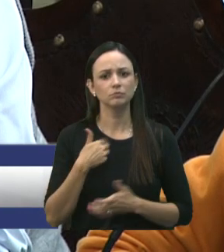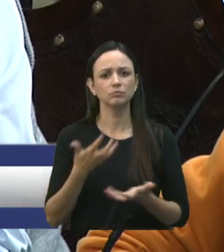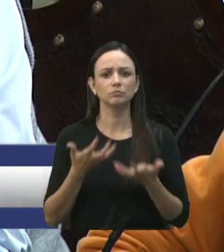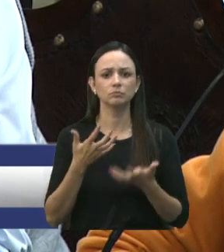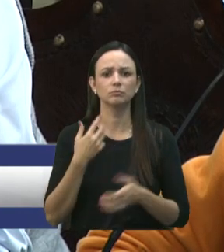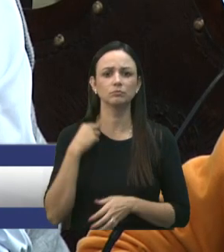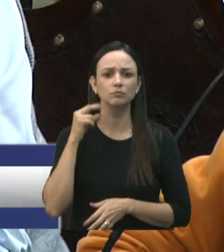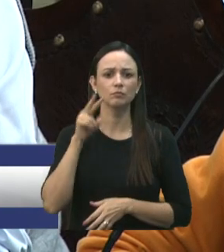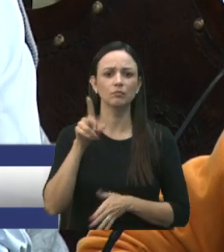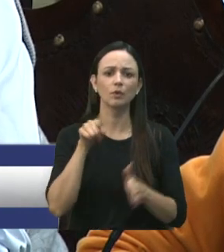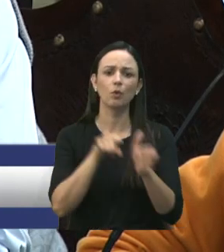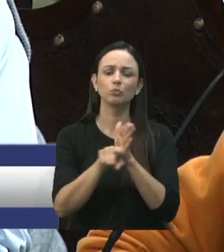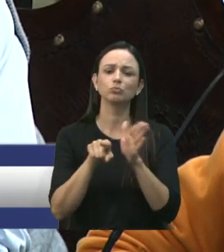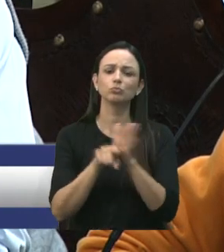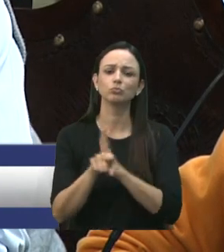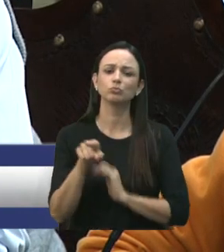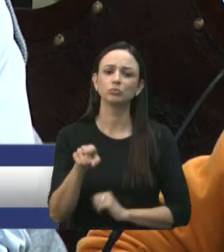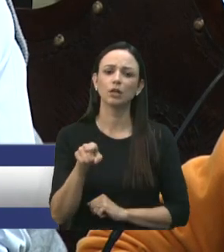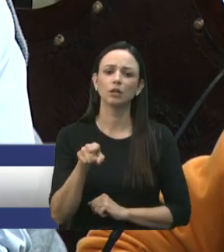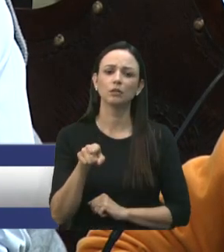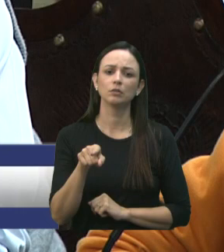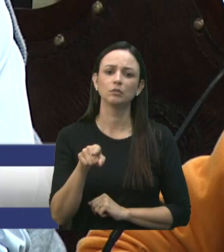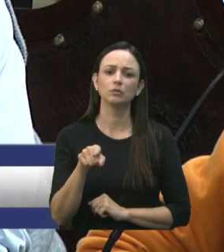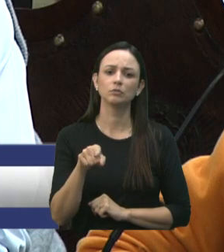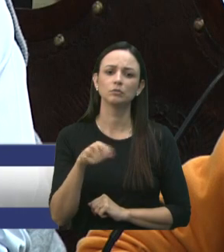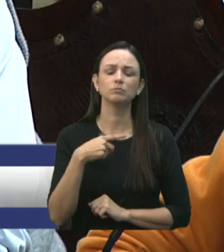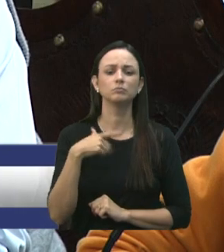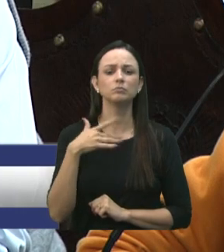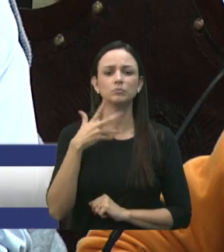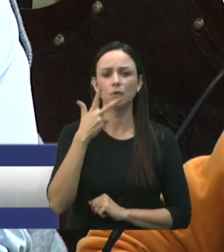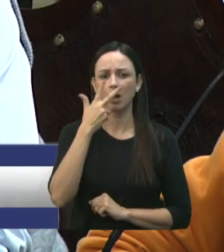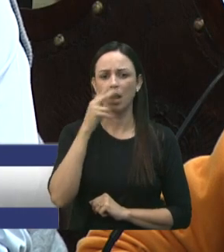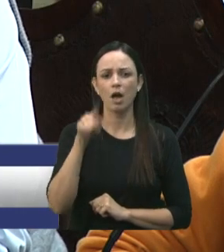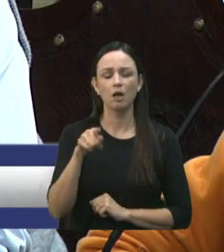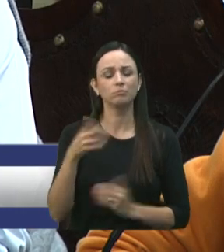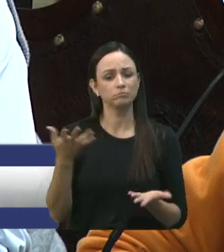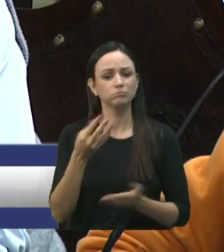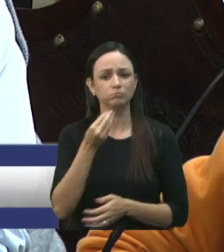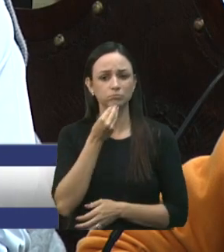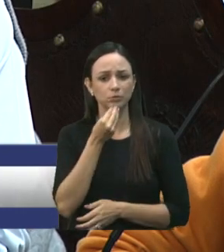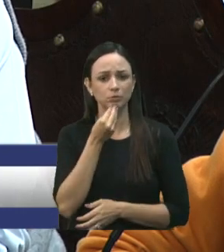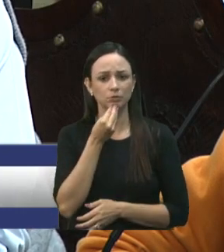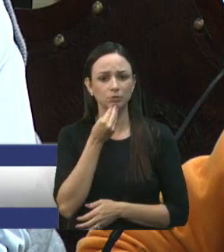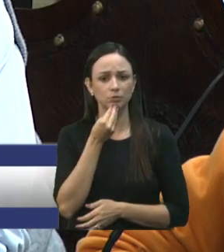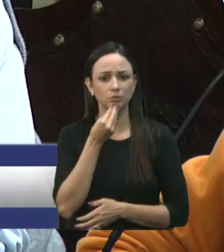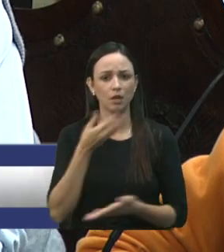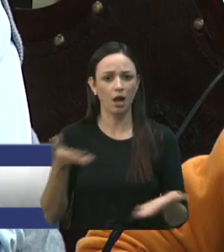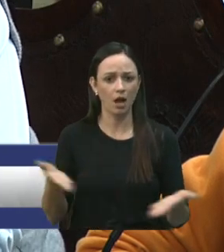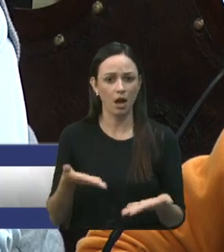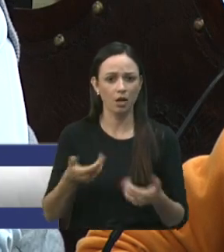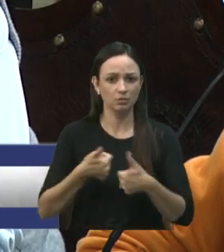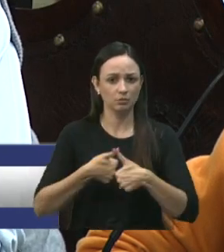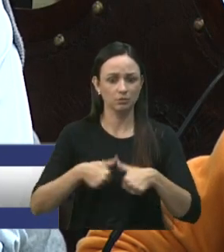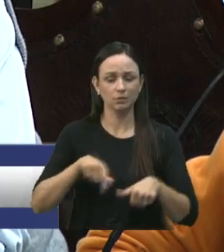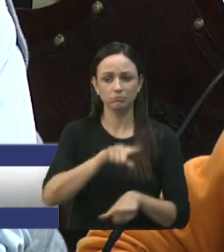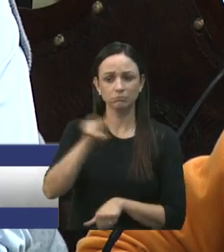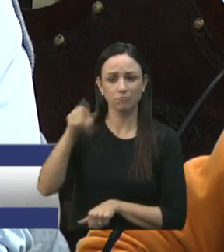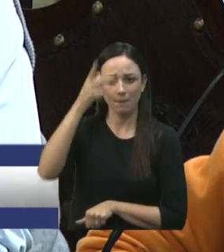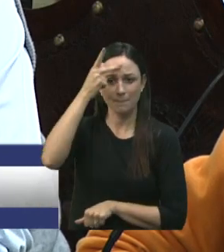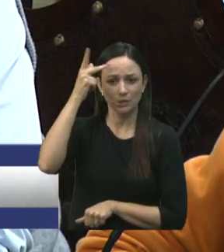essa consulta, porque eu acho que é oportuno, nesse momento, por exemplo, aqui estarem